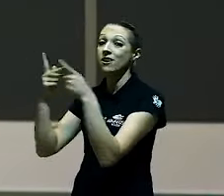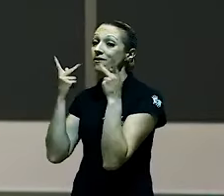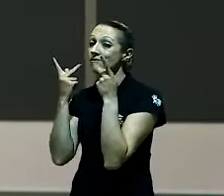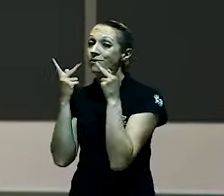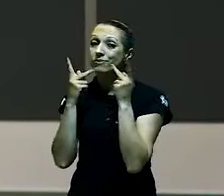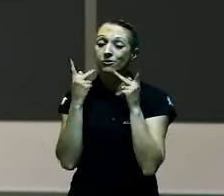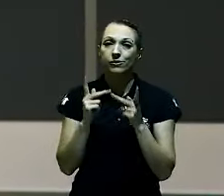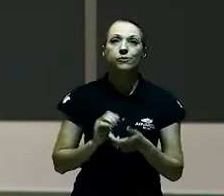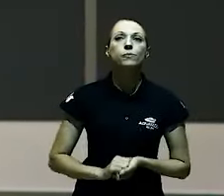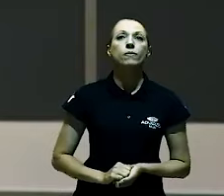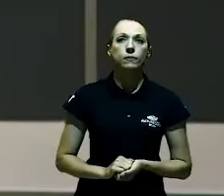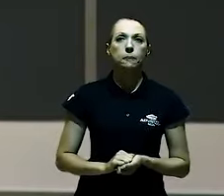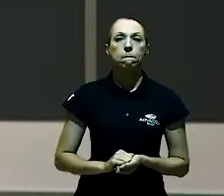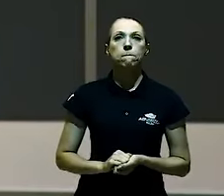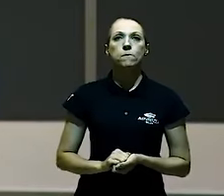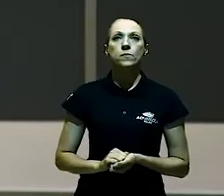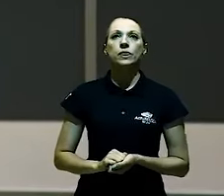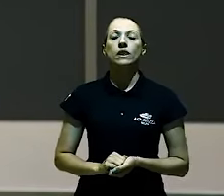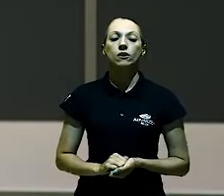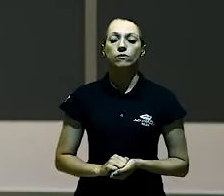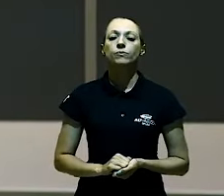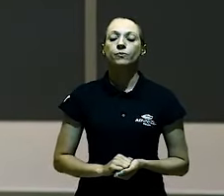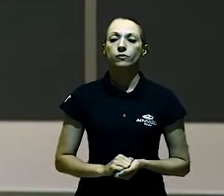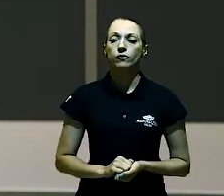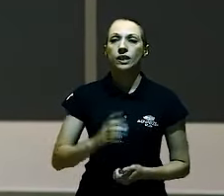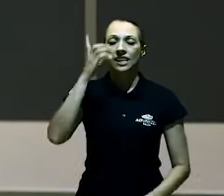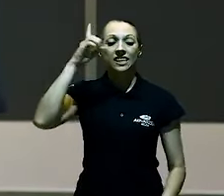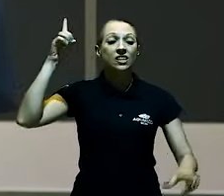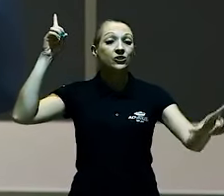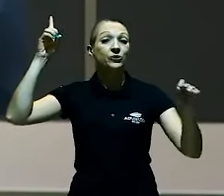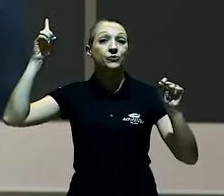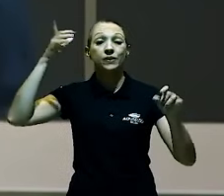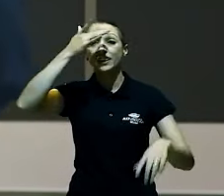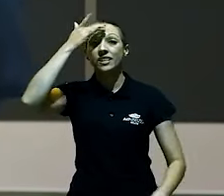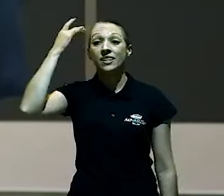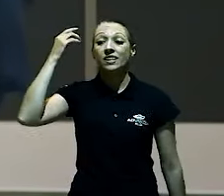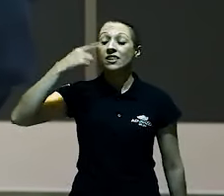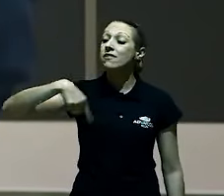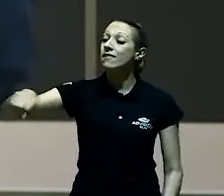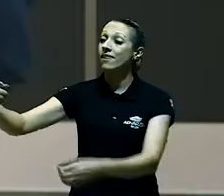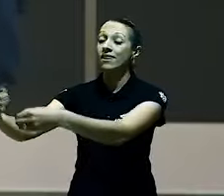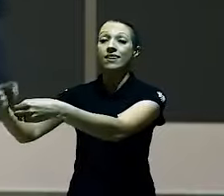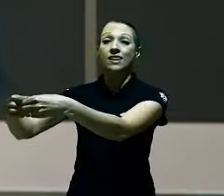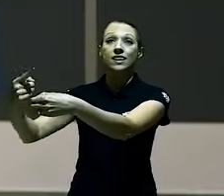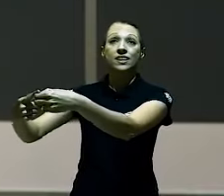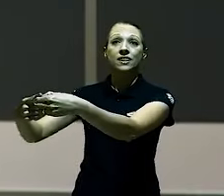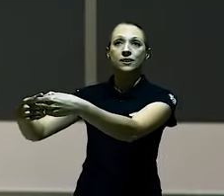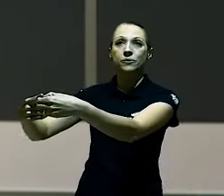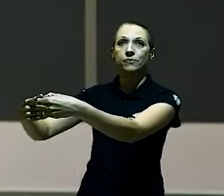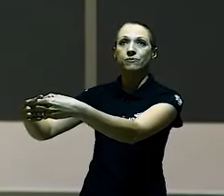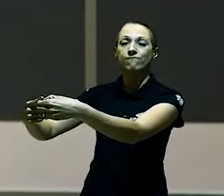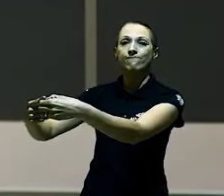onde crentes estão sendo mortos, e Deus dizer assim: a quem enviarei para salvar esse povo? é olhar para o meio do mundo